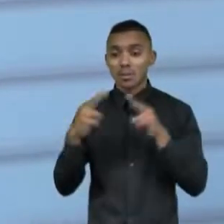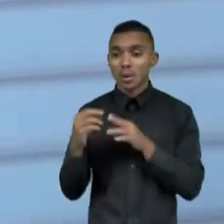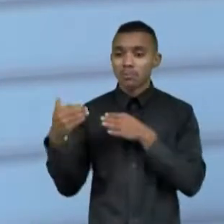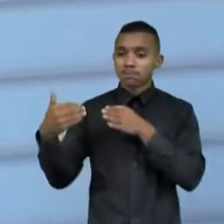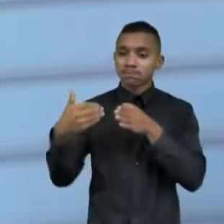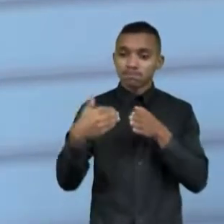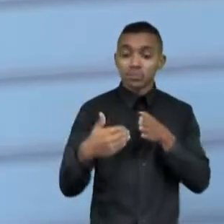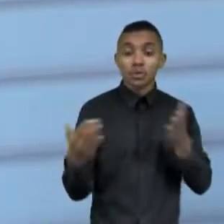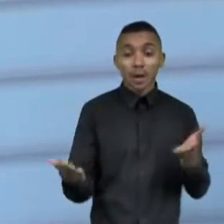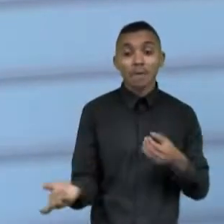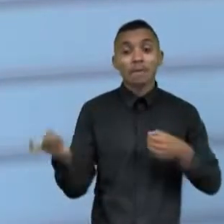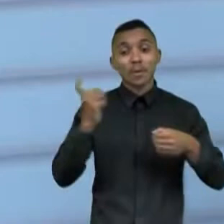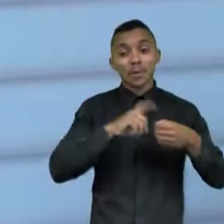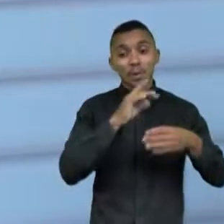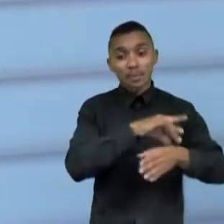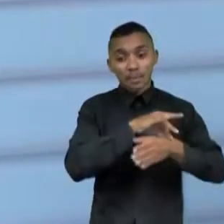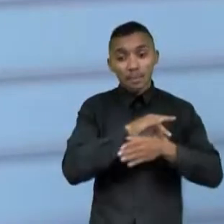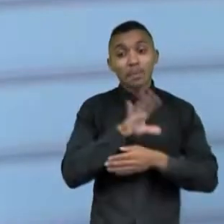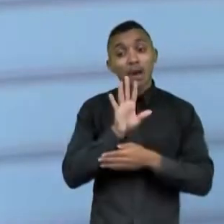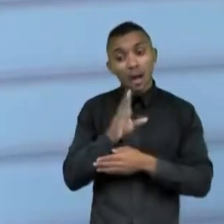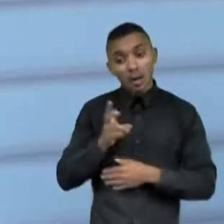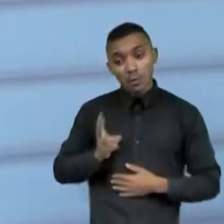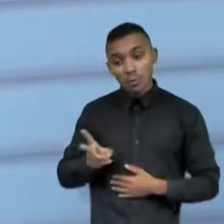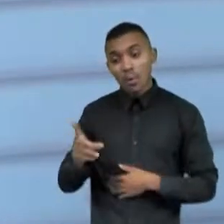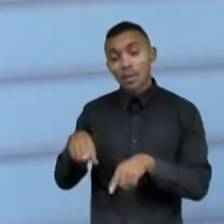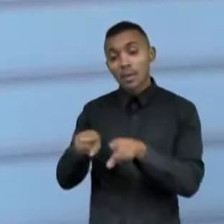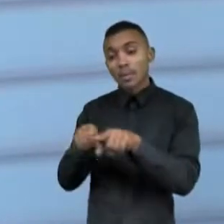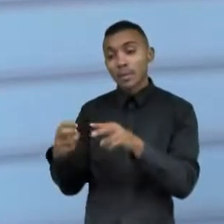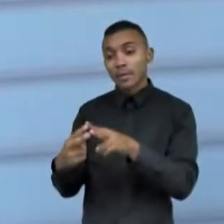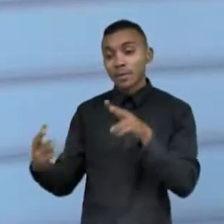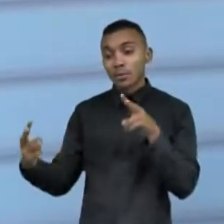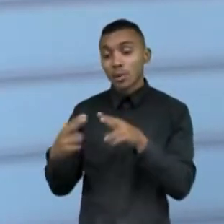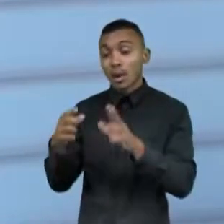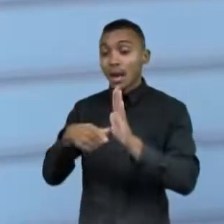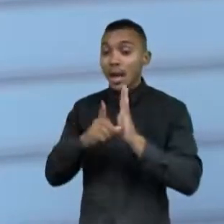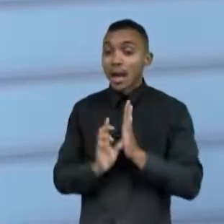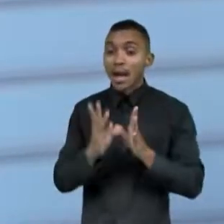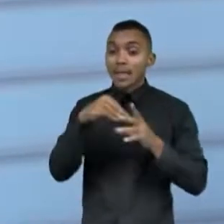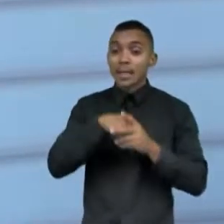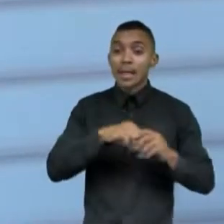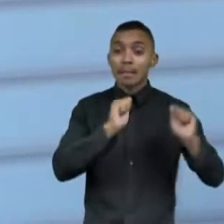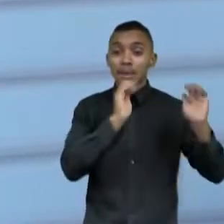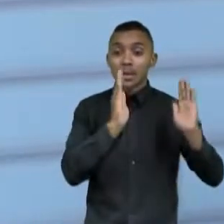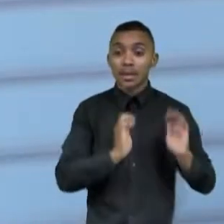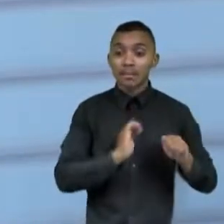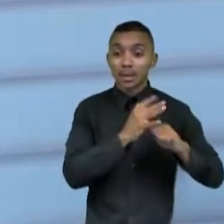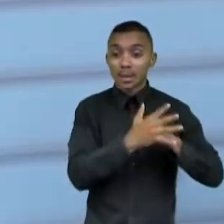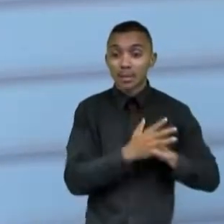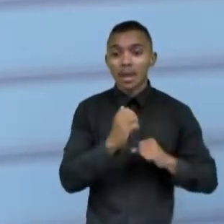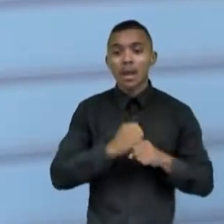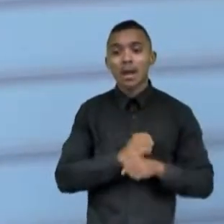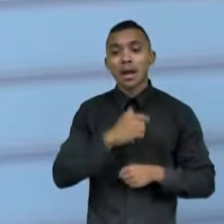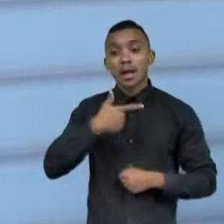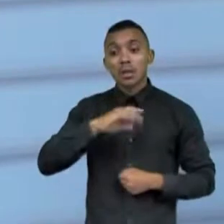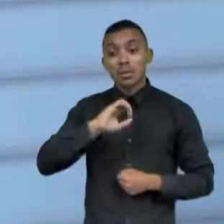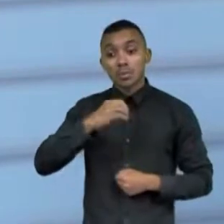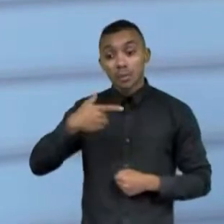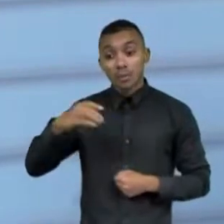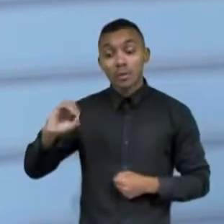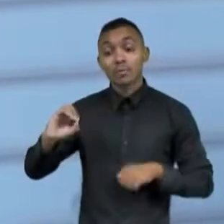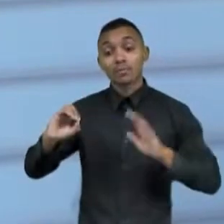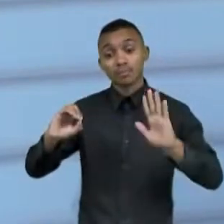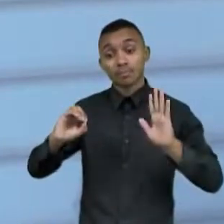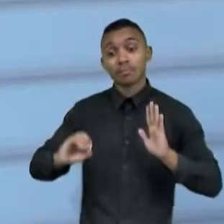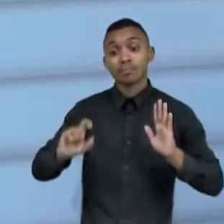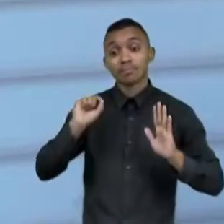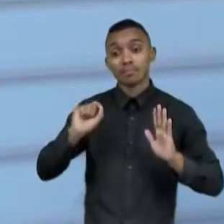a ser presencial, mas então também mantemos o virtual. Durante a pandemia, no ano de 2020, a gente teve uma queda no número